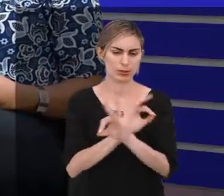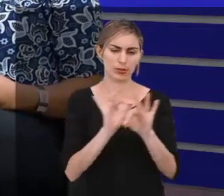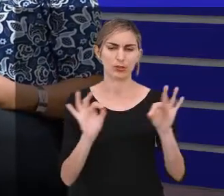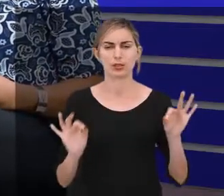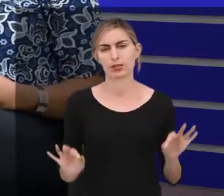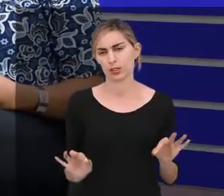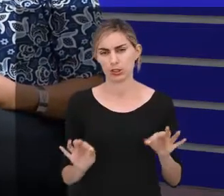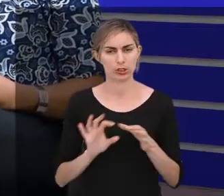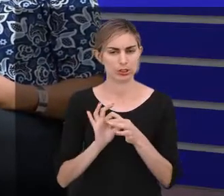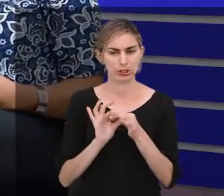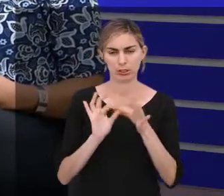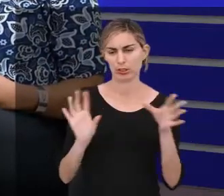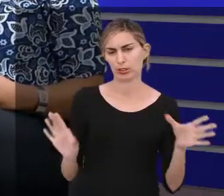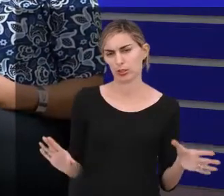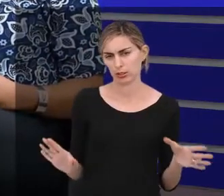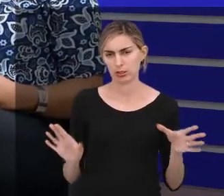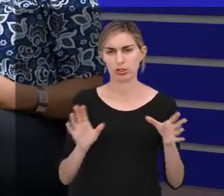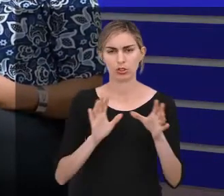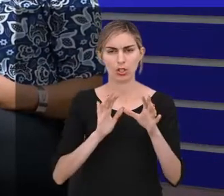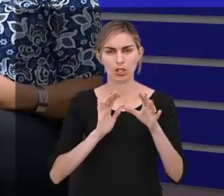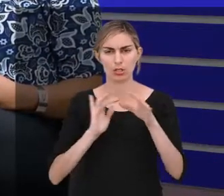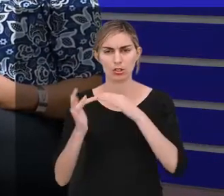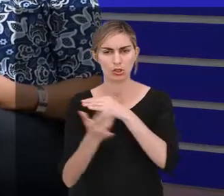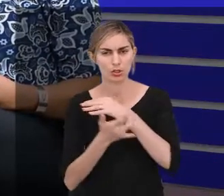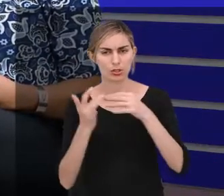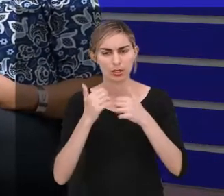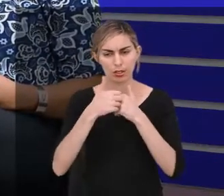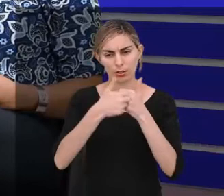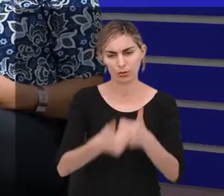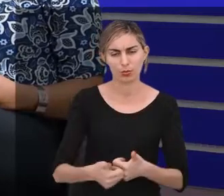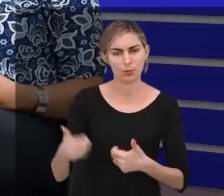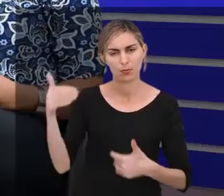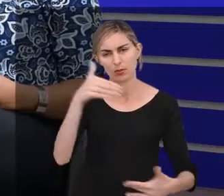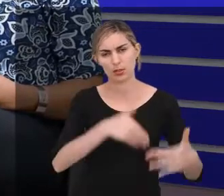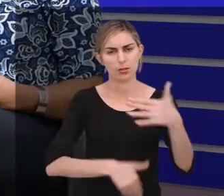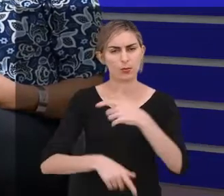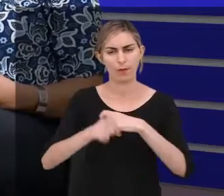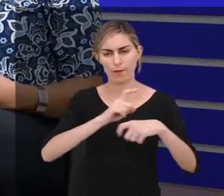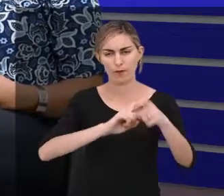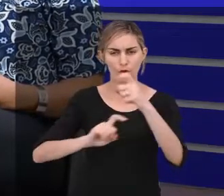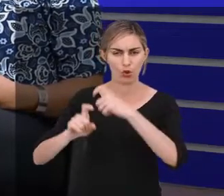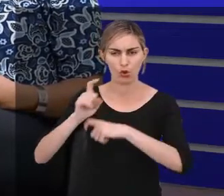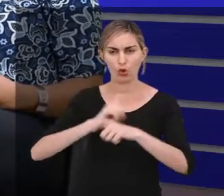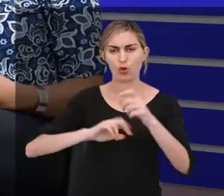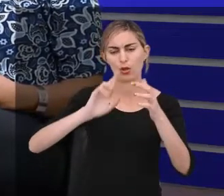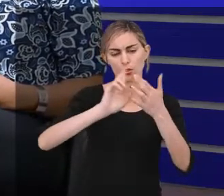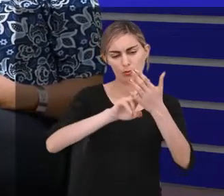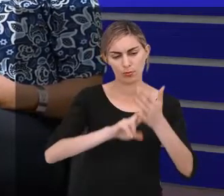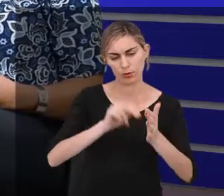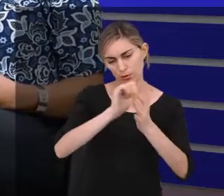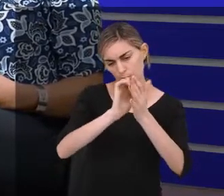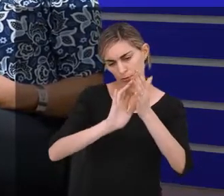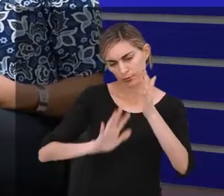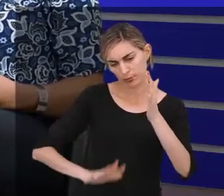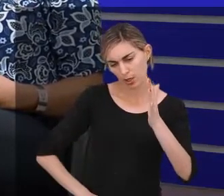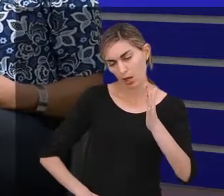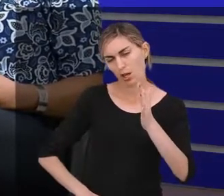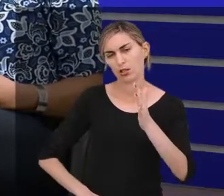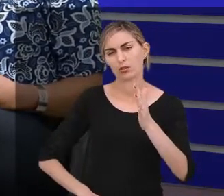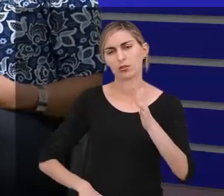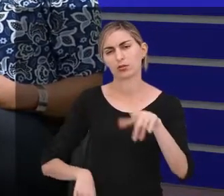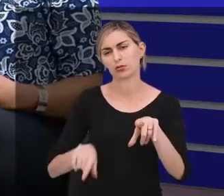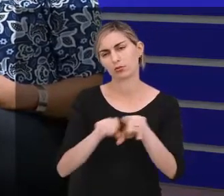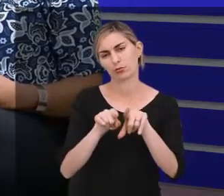excelente. Não deixe de me seguir nas redes sociais, gente. Também não deixe de participar dos fóruns, fazer as atividades